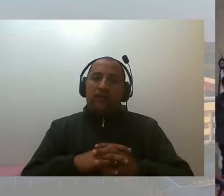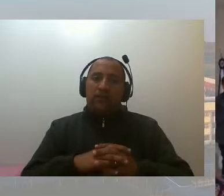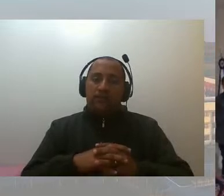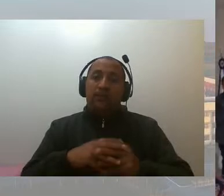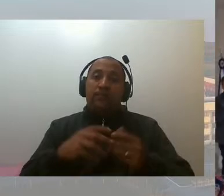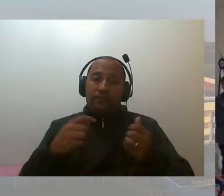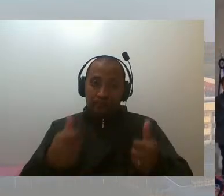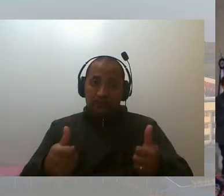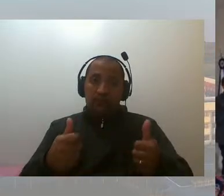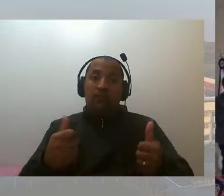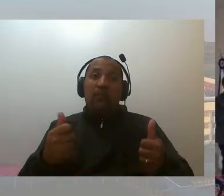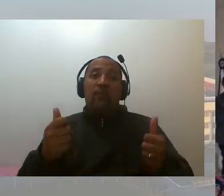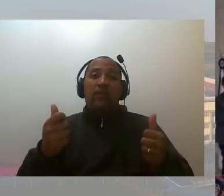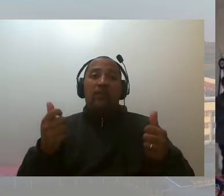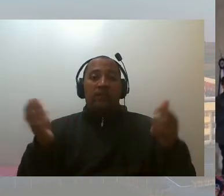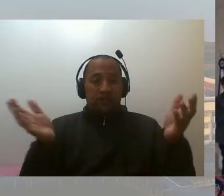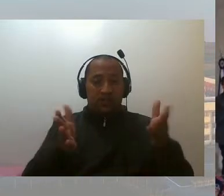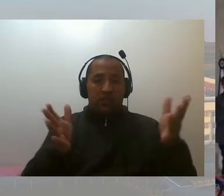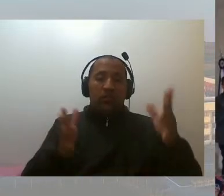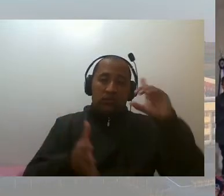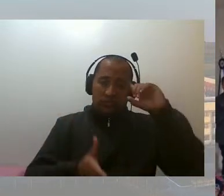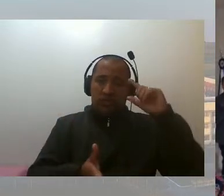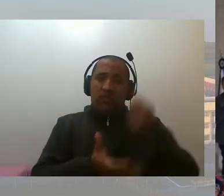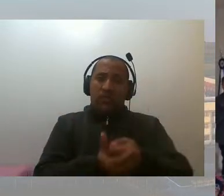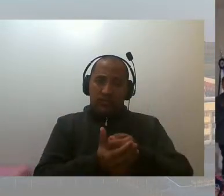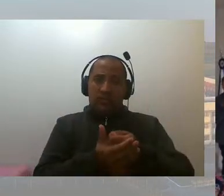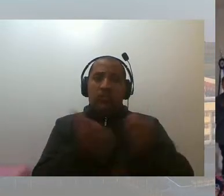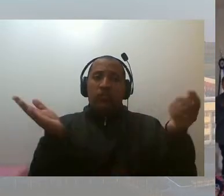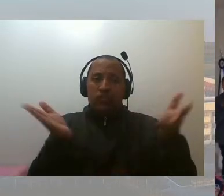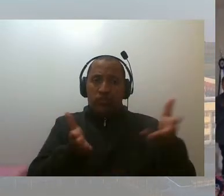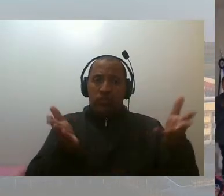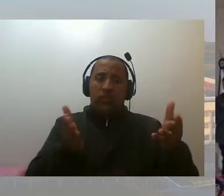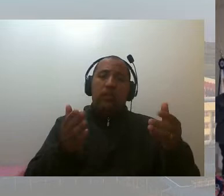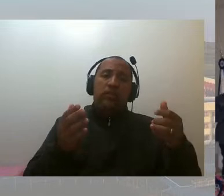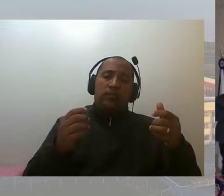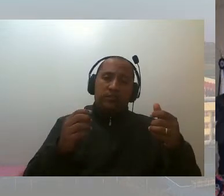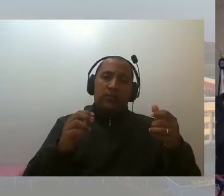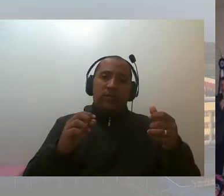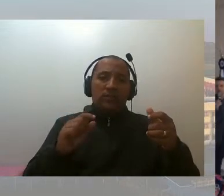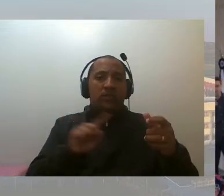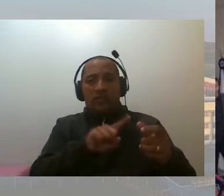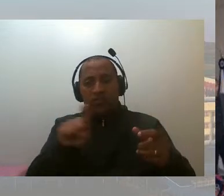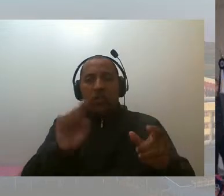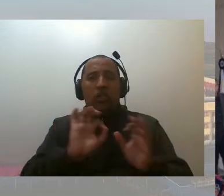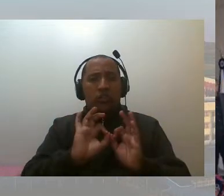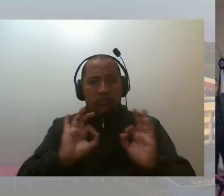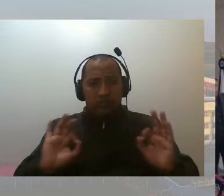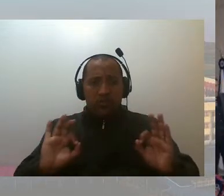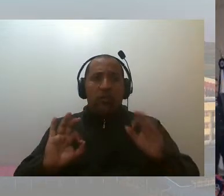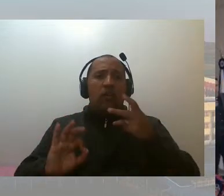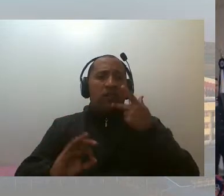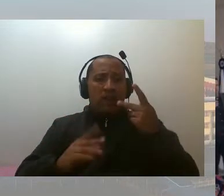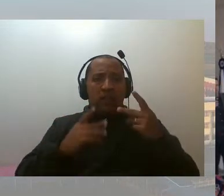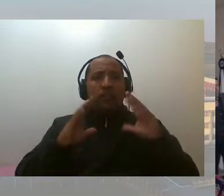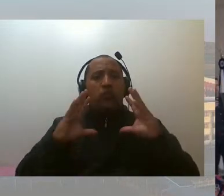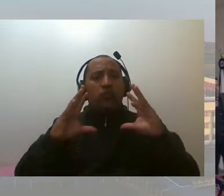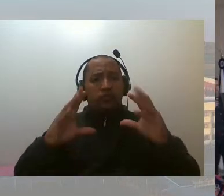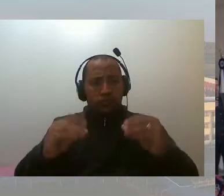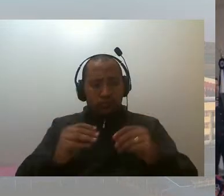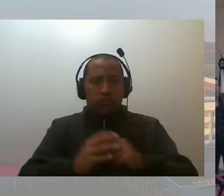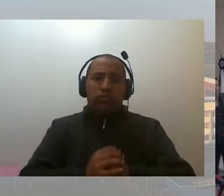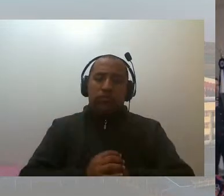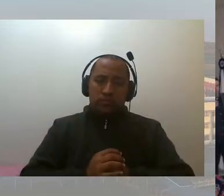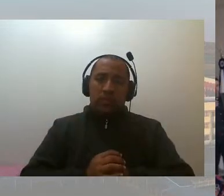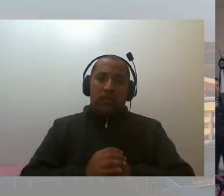Então, pessoal, a partir dessa deliberação, até para deixar tranquilo, assim, a partir das falas de todos, né? É,